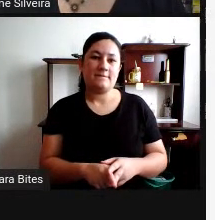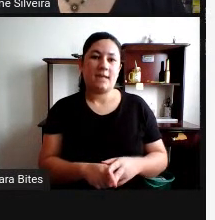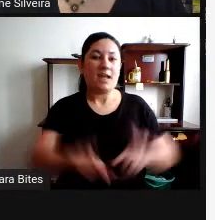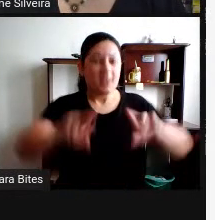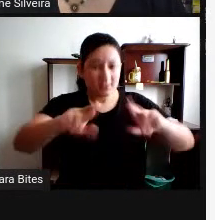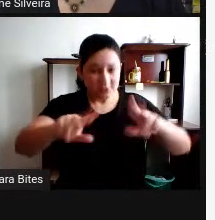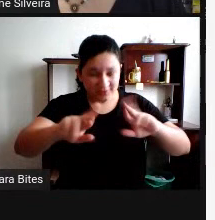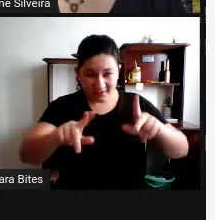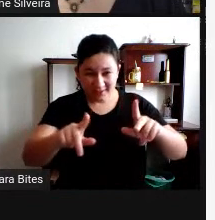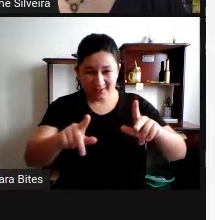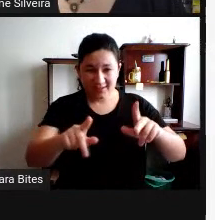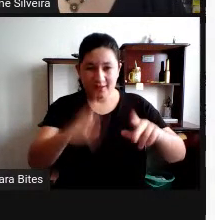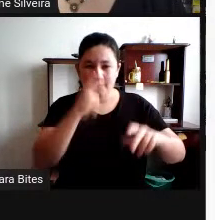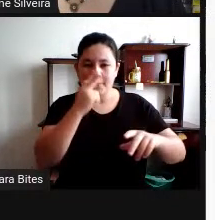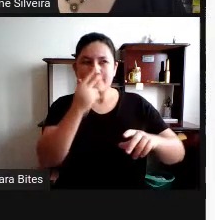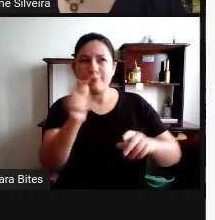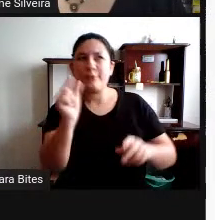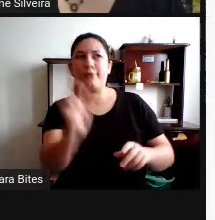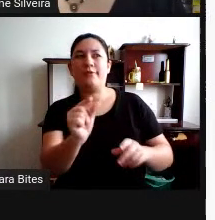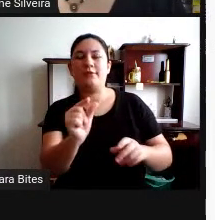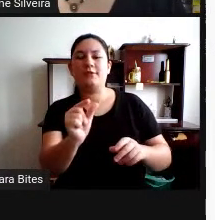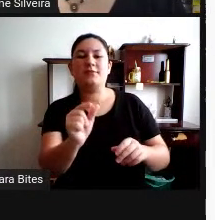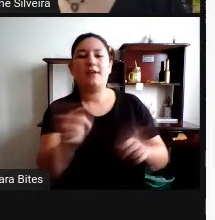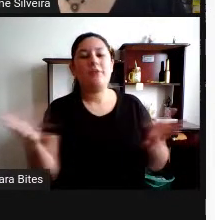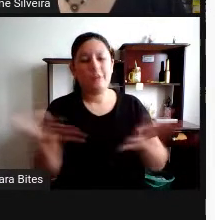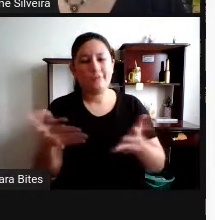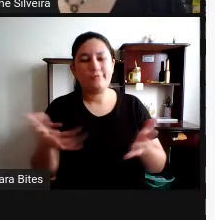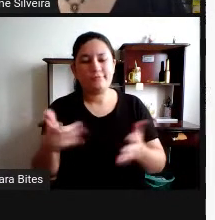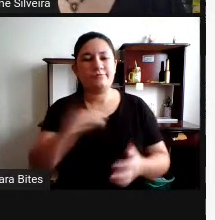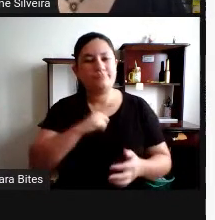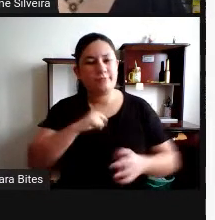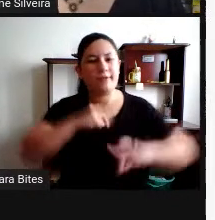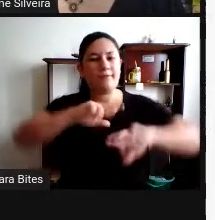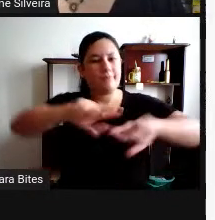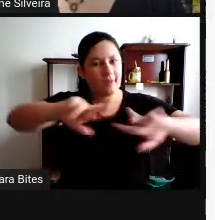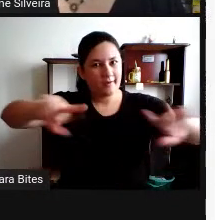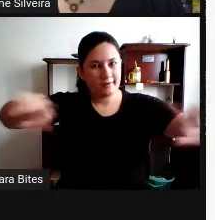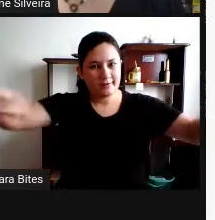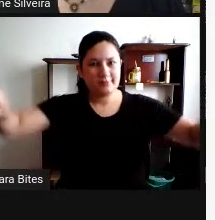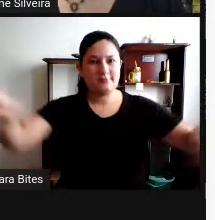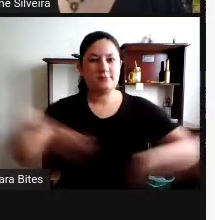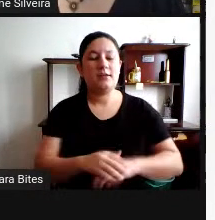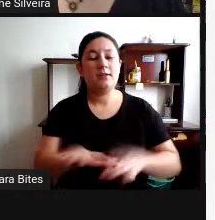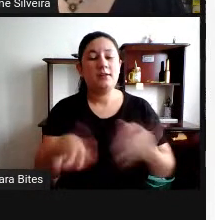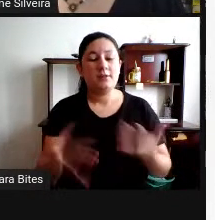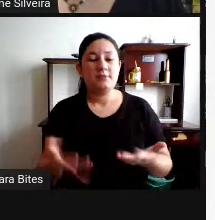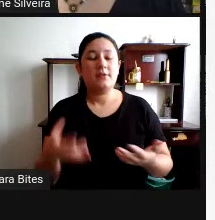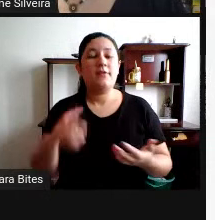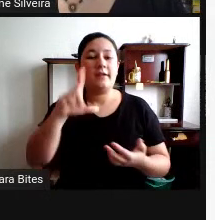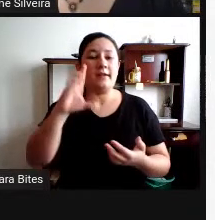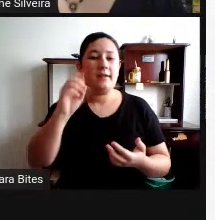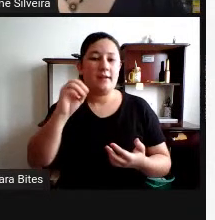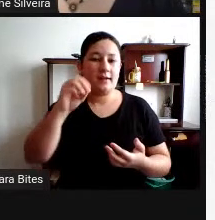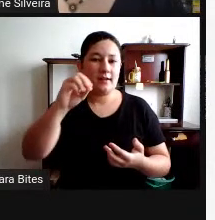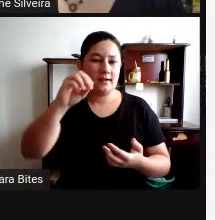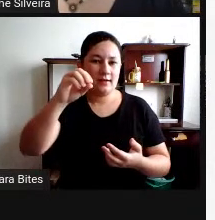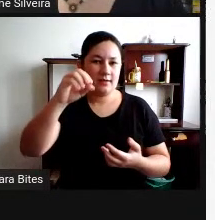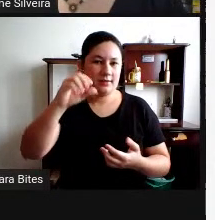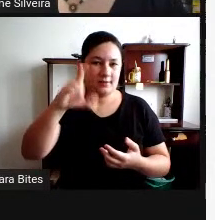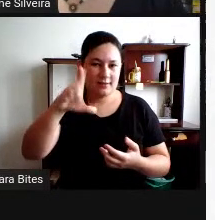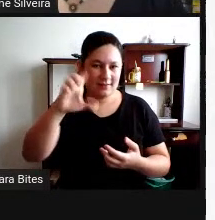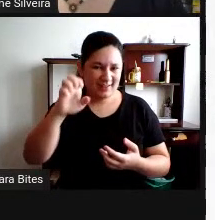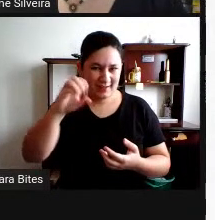como são agora. Então, o Leonardo da Vinci pode ser um inventor, um pesquisador e um